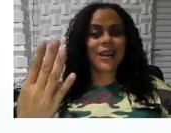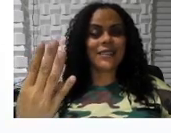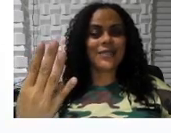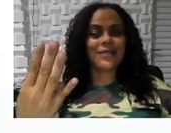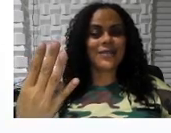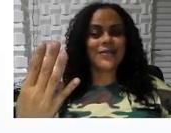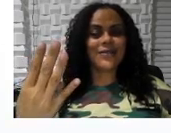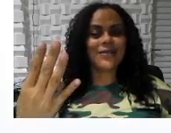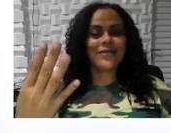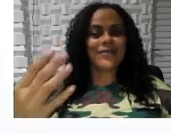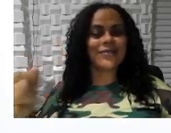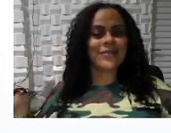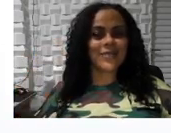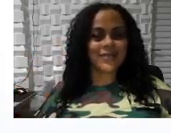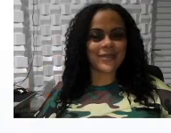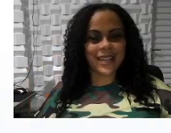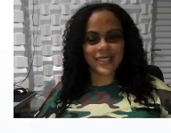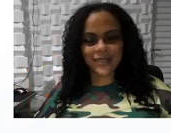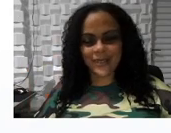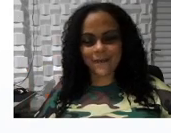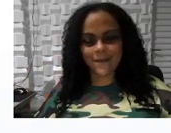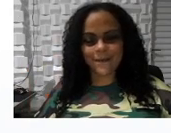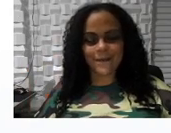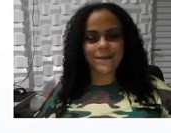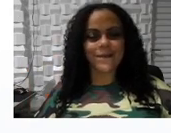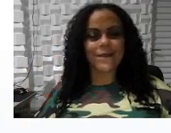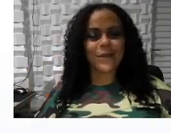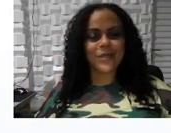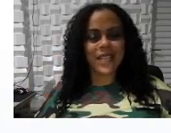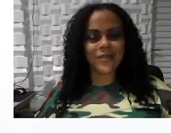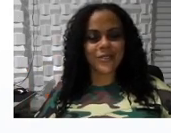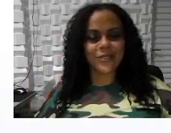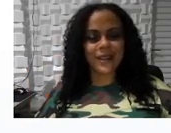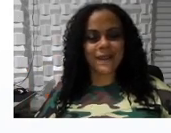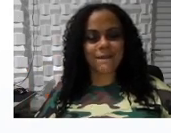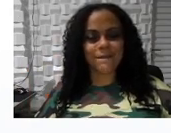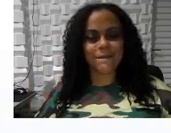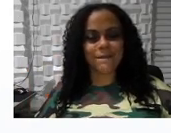4. Fácil, não? Vamos lá continuar.